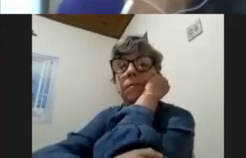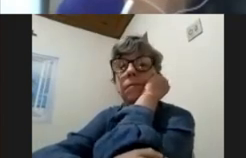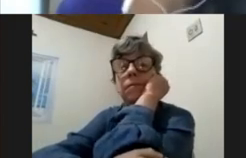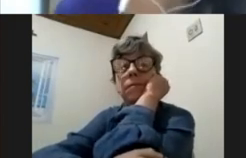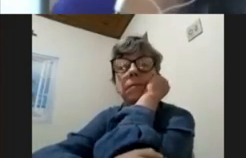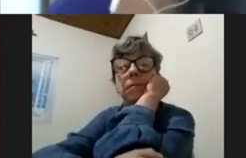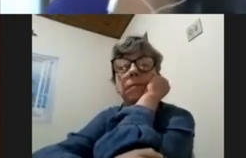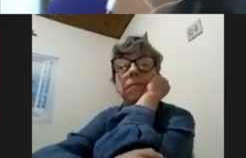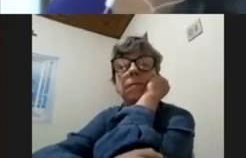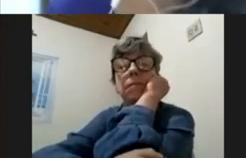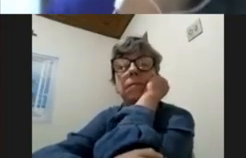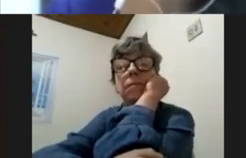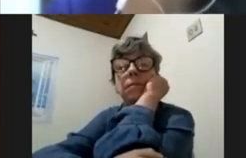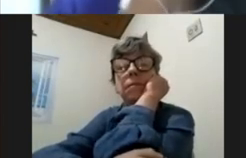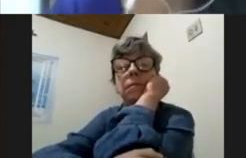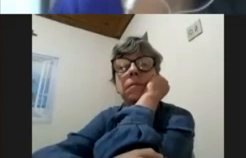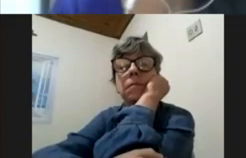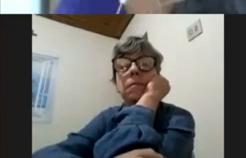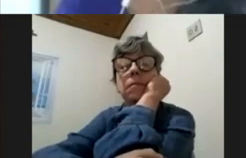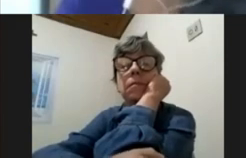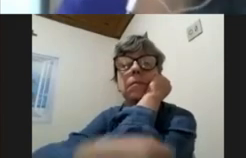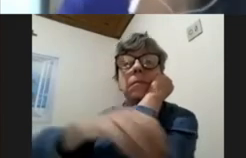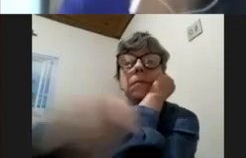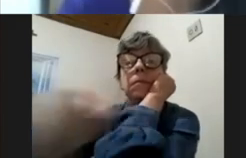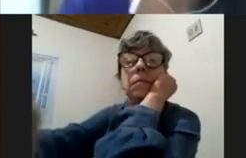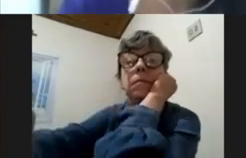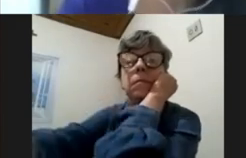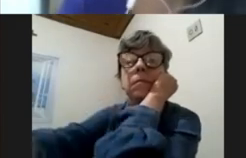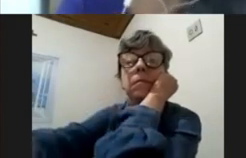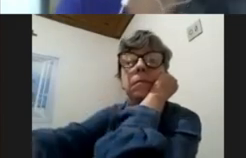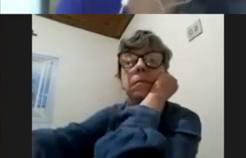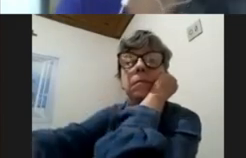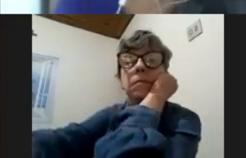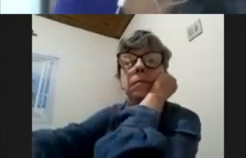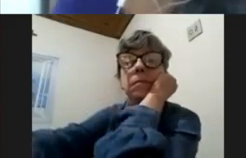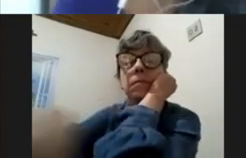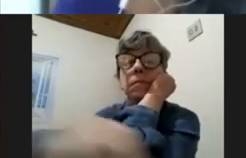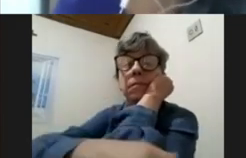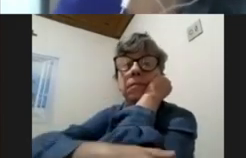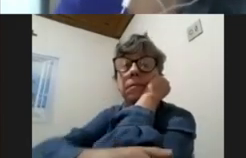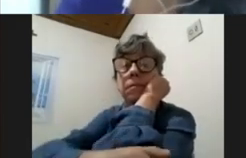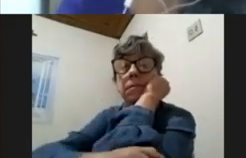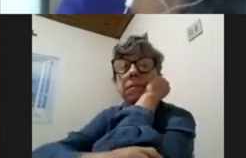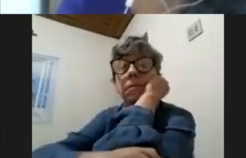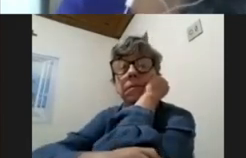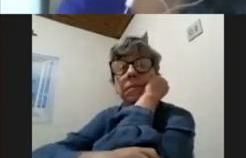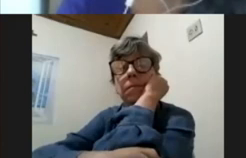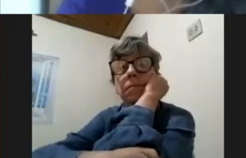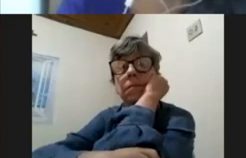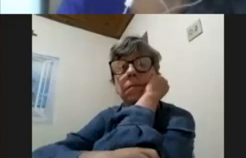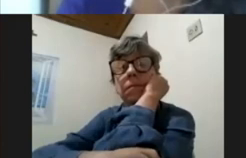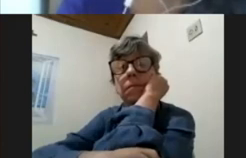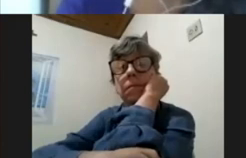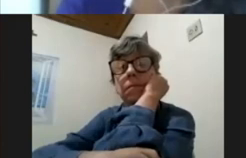Eu tive um nódulo na paratireoide, e esse nódulo, essa paratireoide mandou todo o meu cálcio para o rim. E assim eu fiquei com